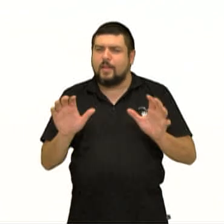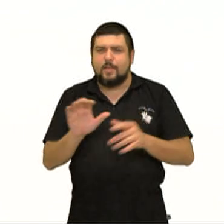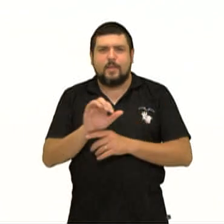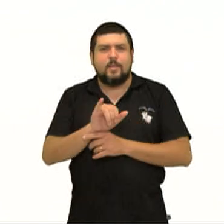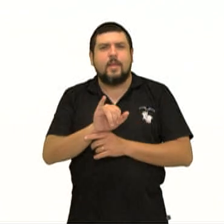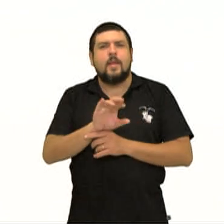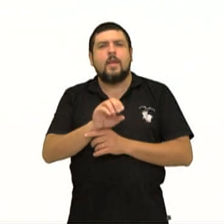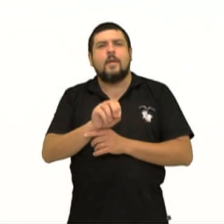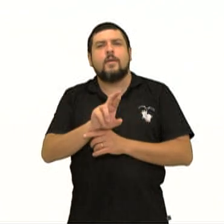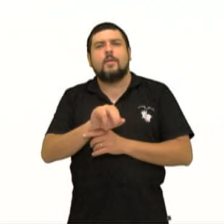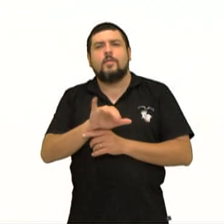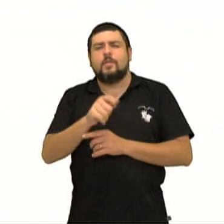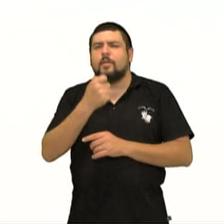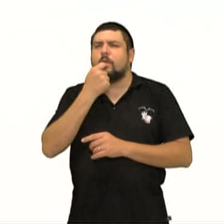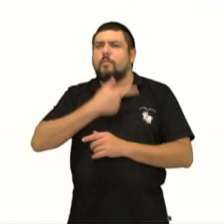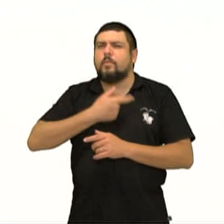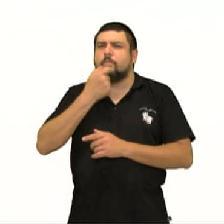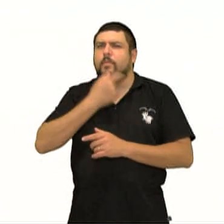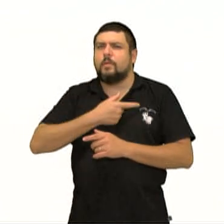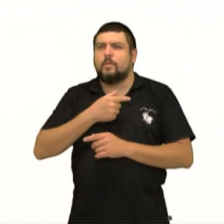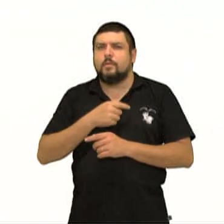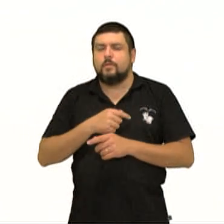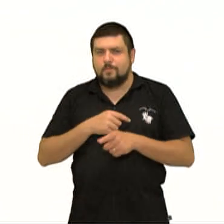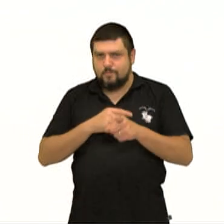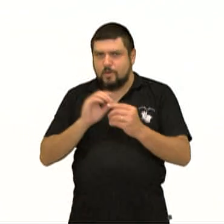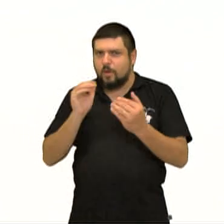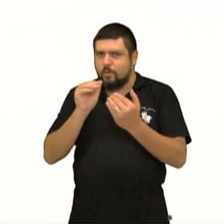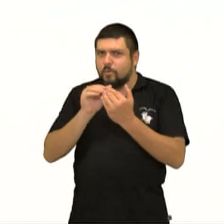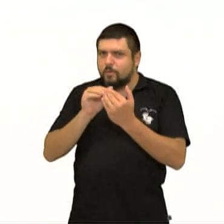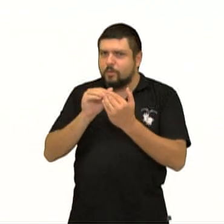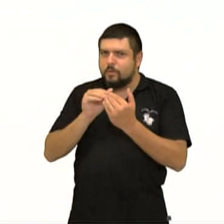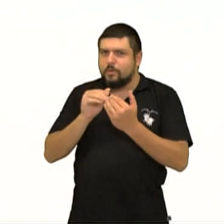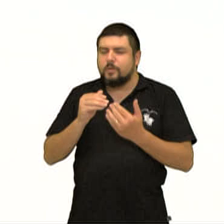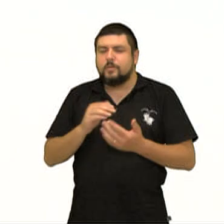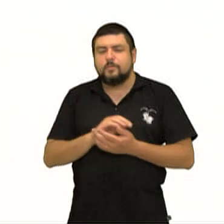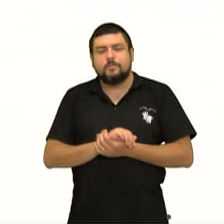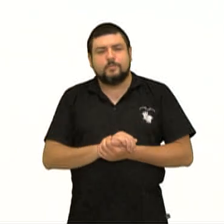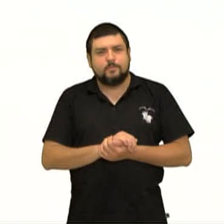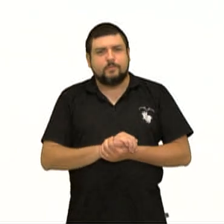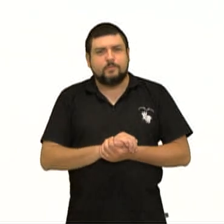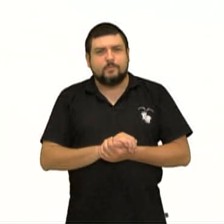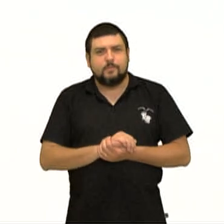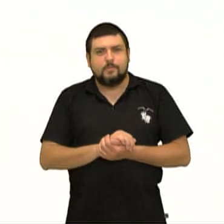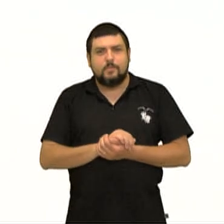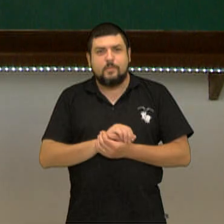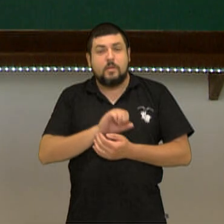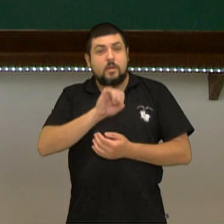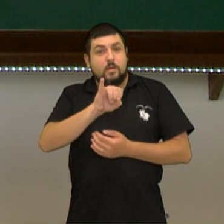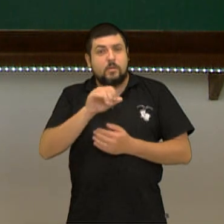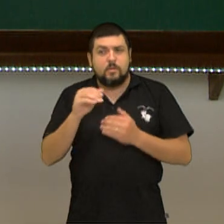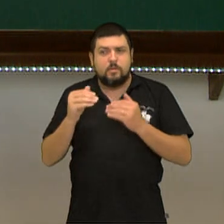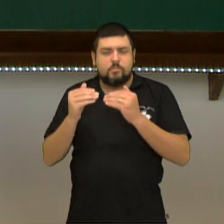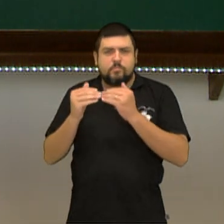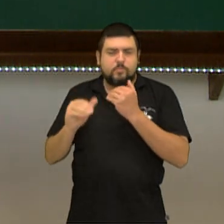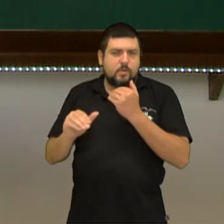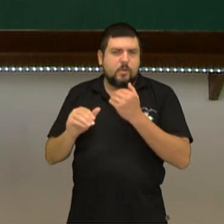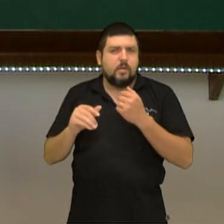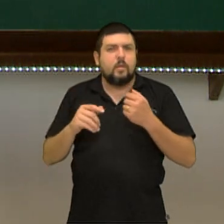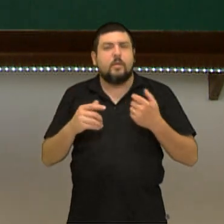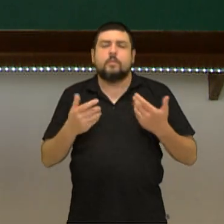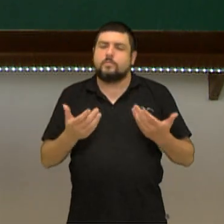relação a você, né? Para você, ela foi irônica ou não foi? Como é que foi a tua resposta em relação a isso? Se não foi irônica, né, você tem que também